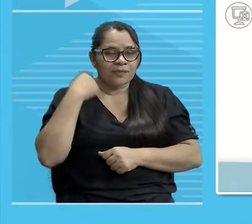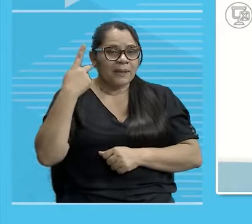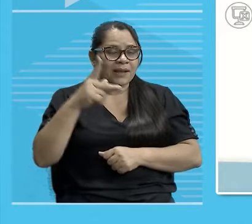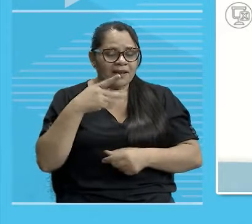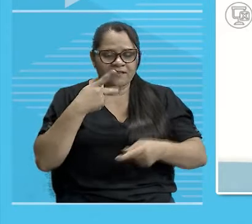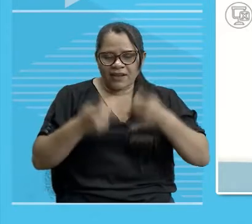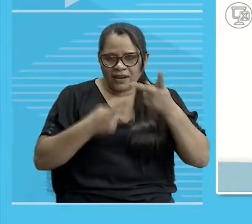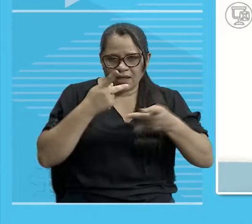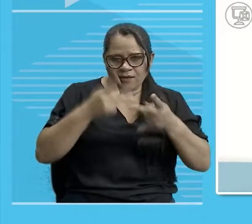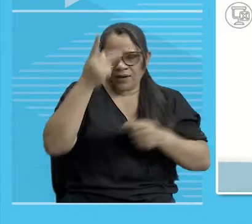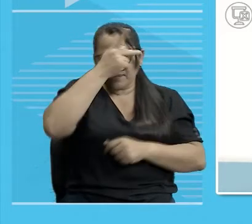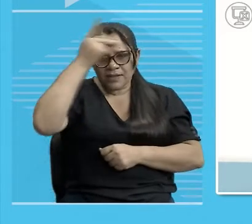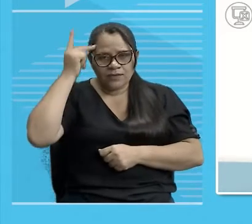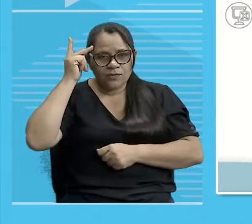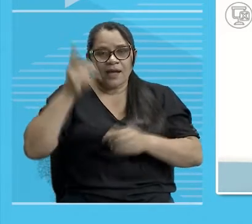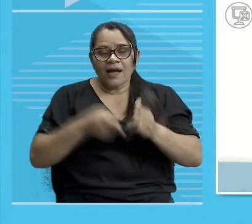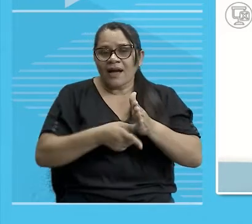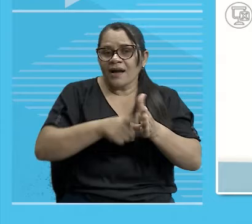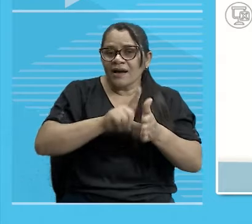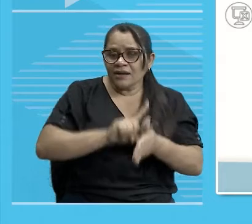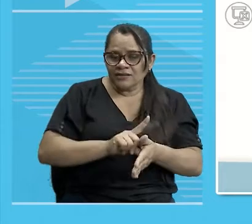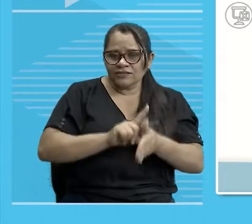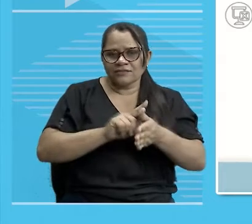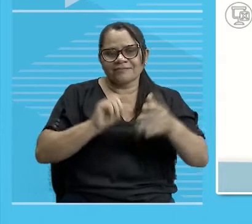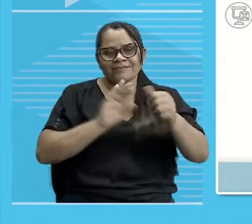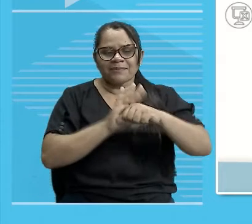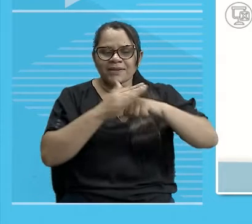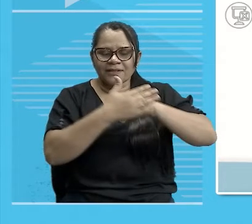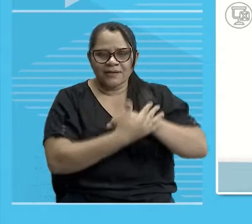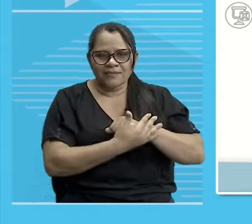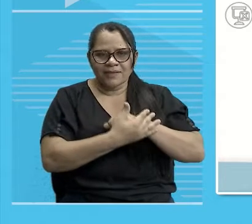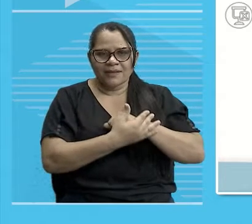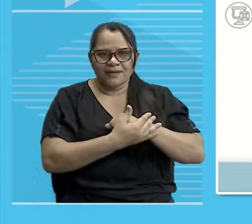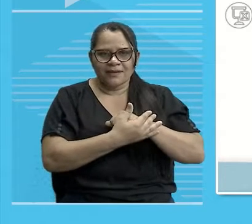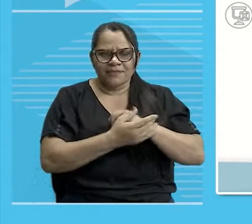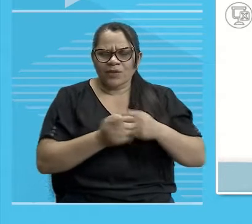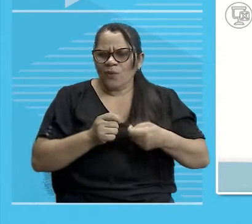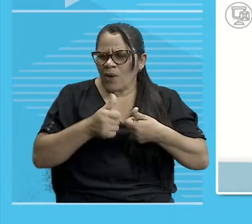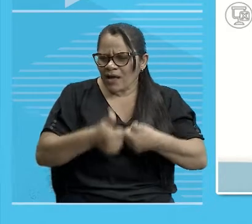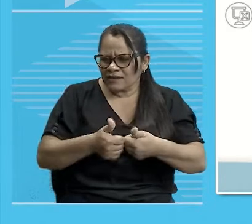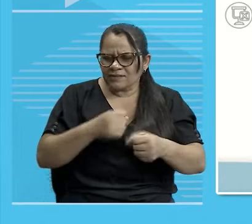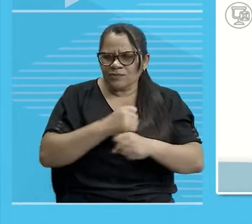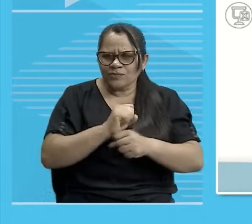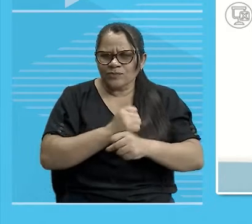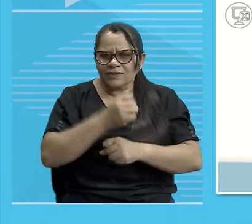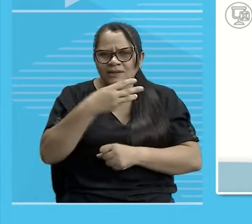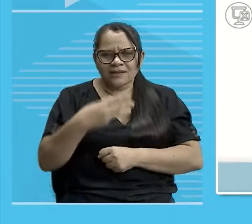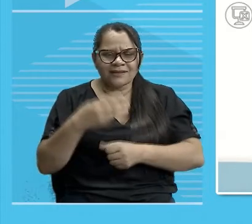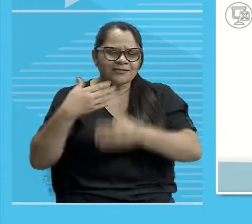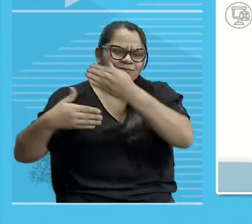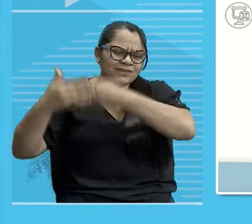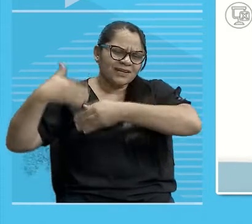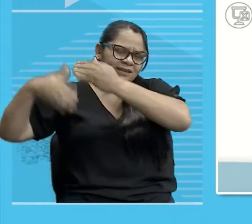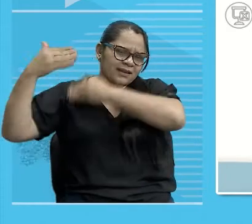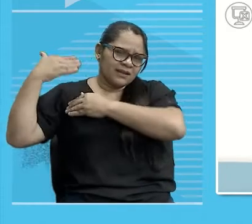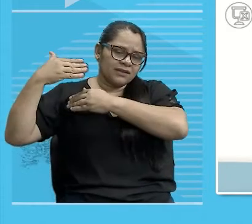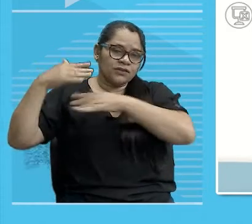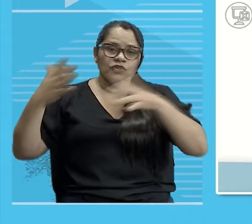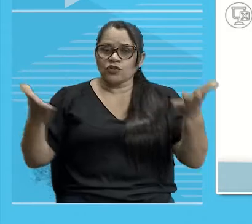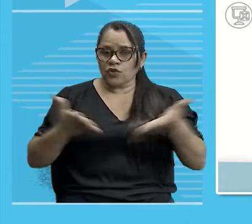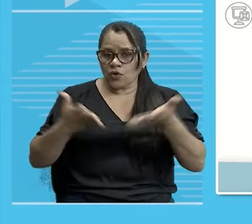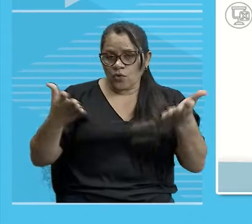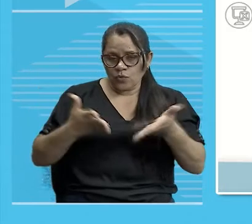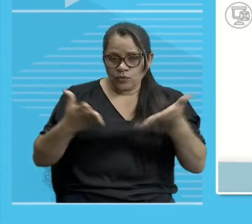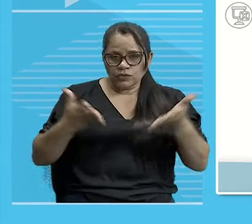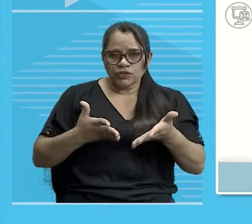antes da pandemia quase a três anos atrás hoje eu praticamente o